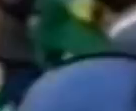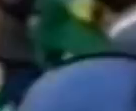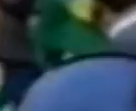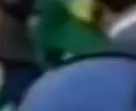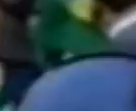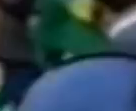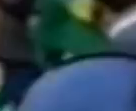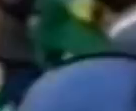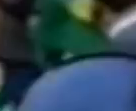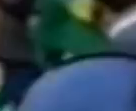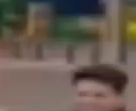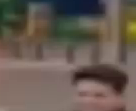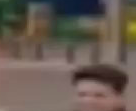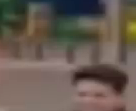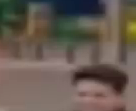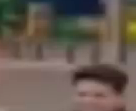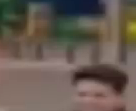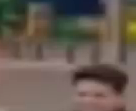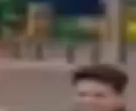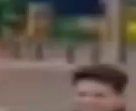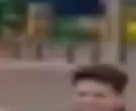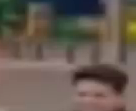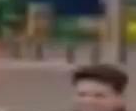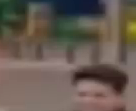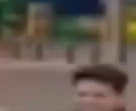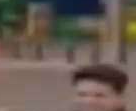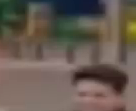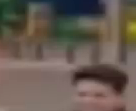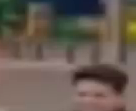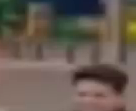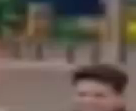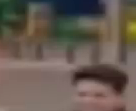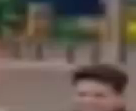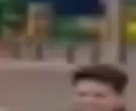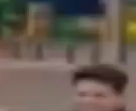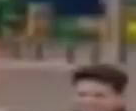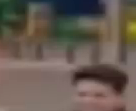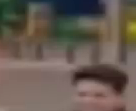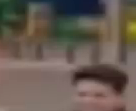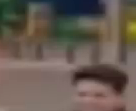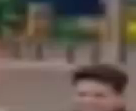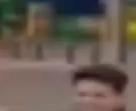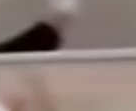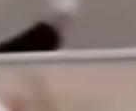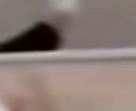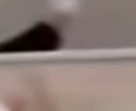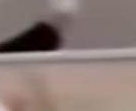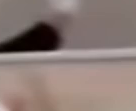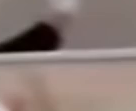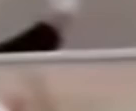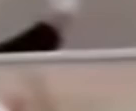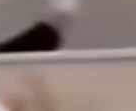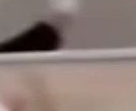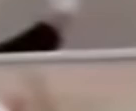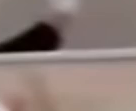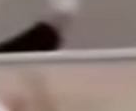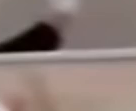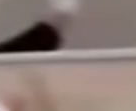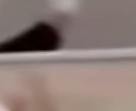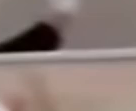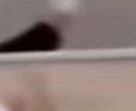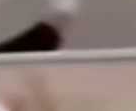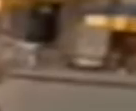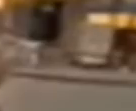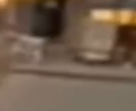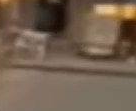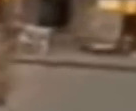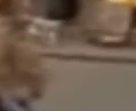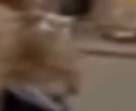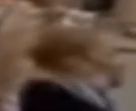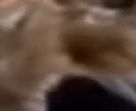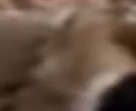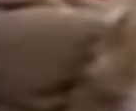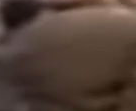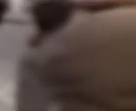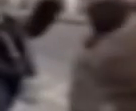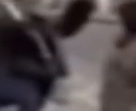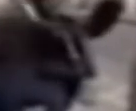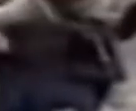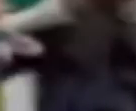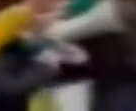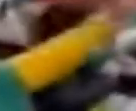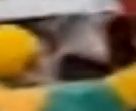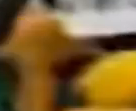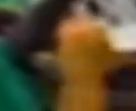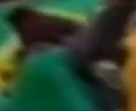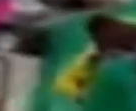na Bélgica e começou a dizer: Lula, ladrão, seu lugar é na prisão. Assista ao vídeo.